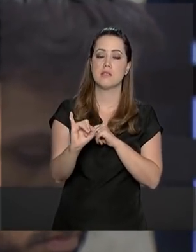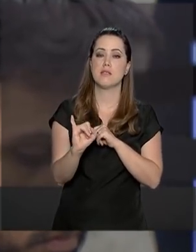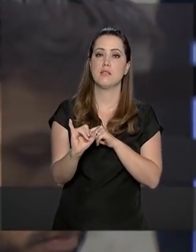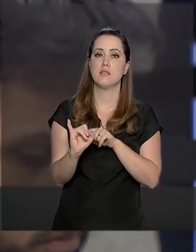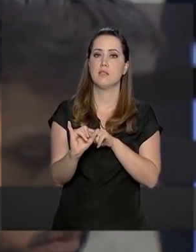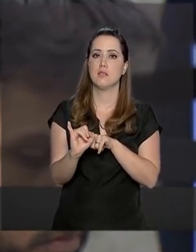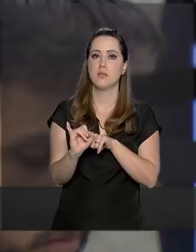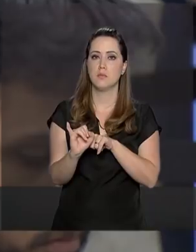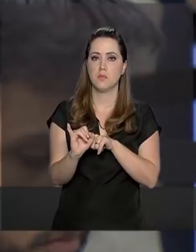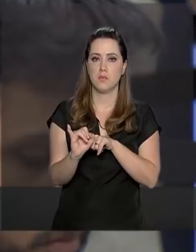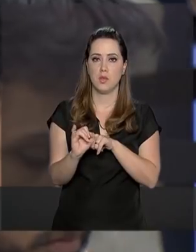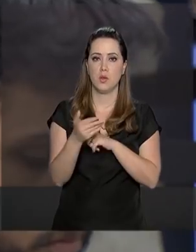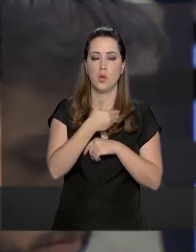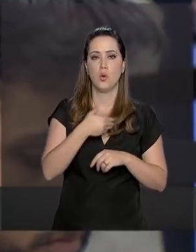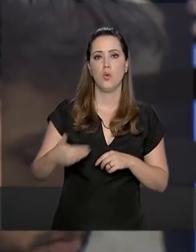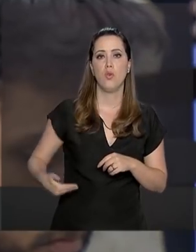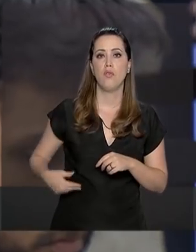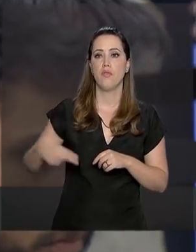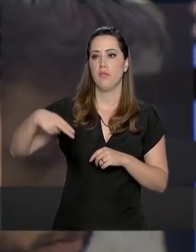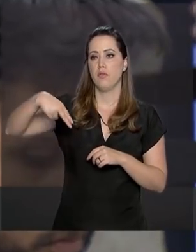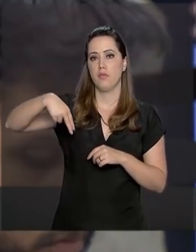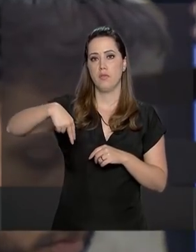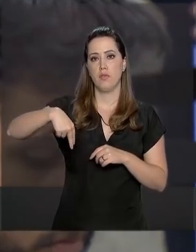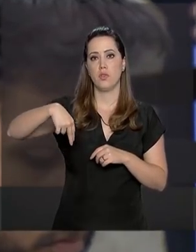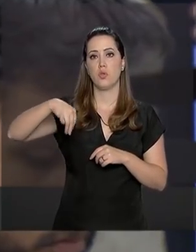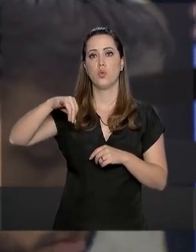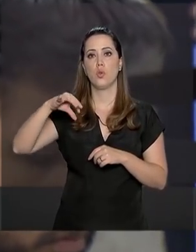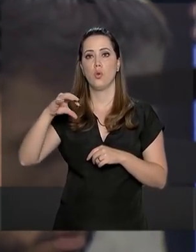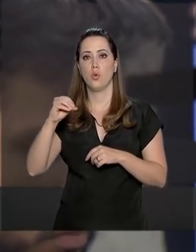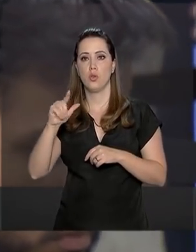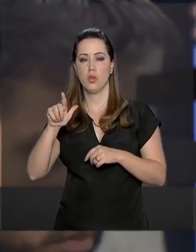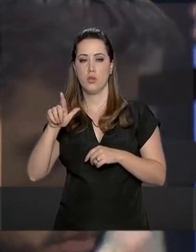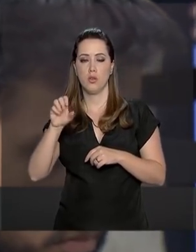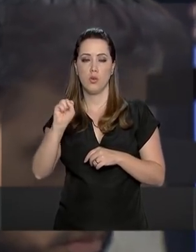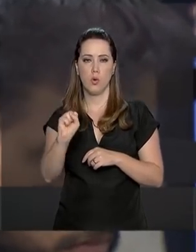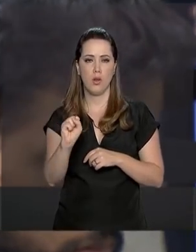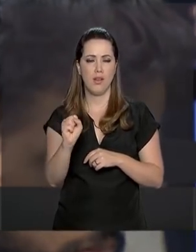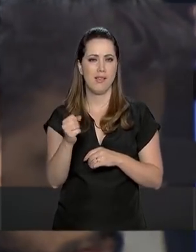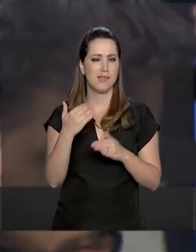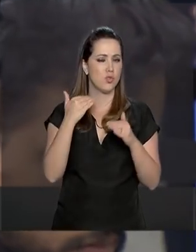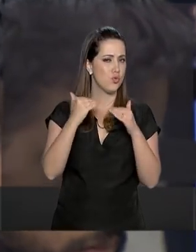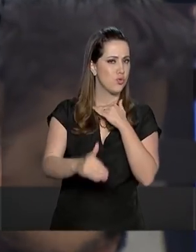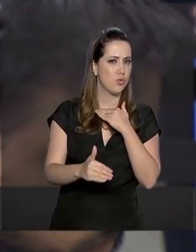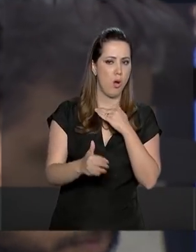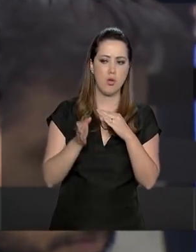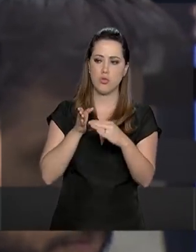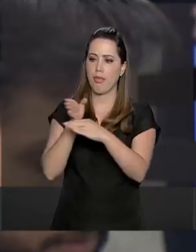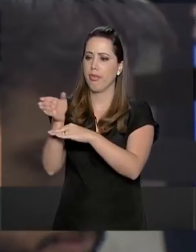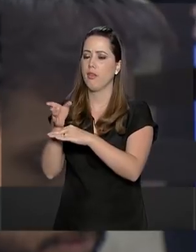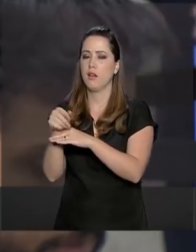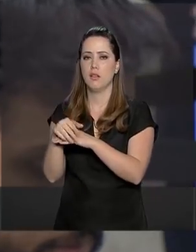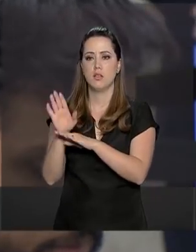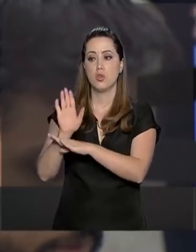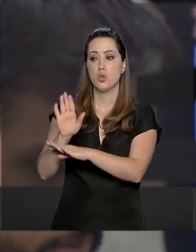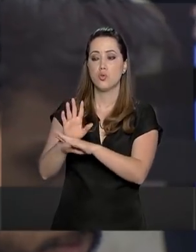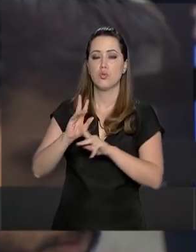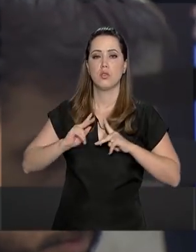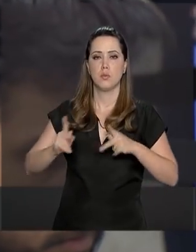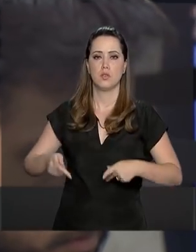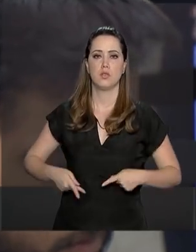o governo nicolás maduro não permita é a entrada dessa ajuda humanitária do governo